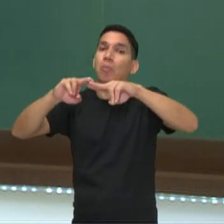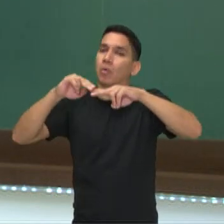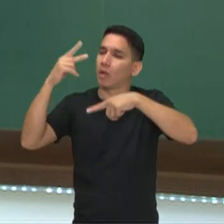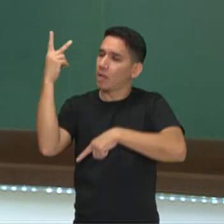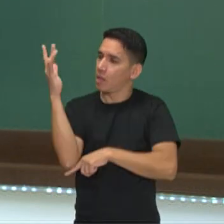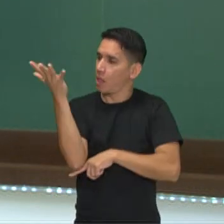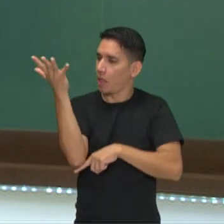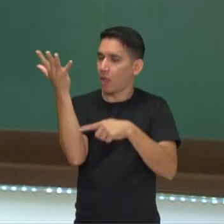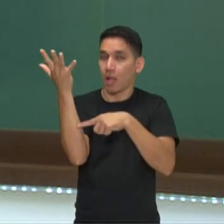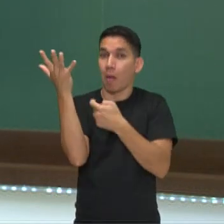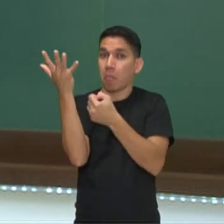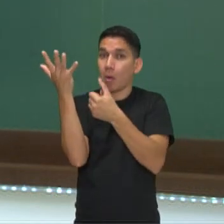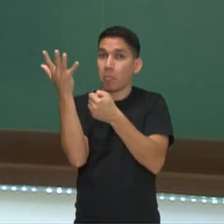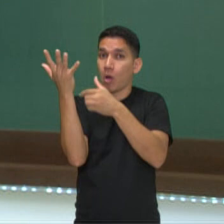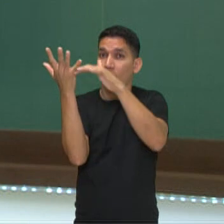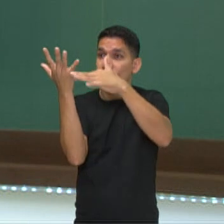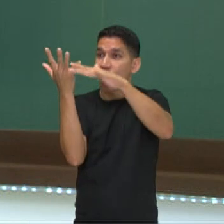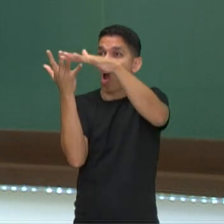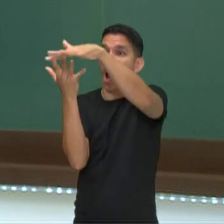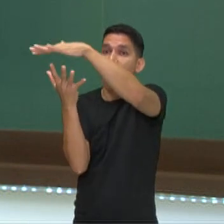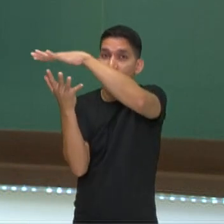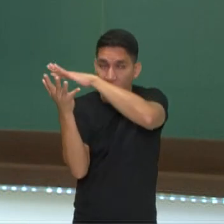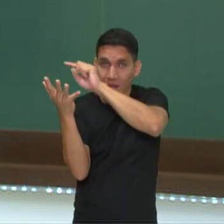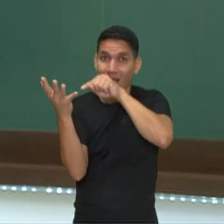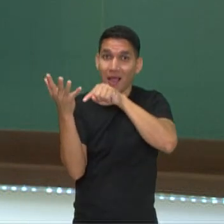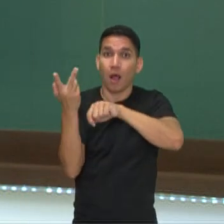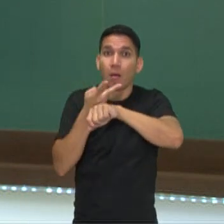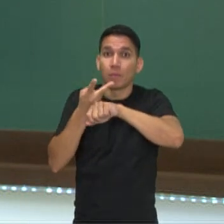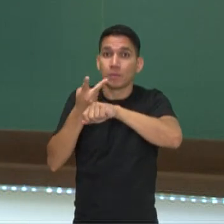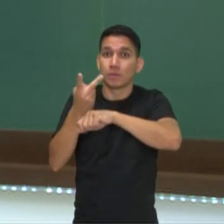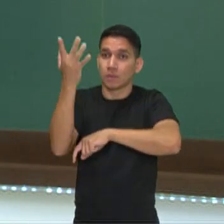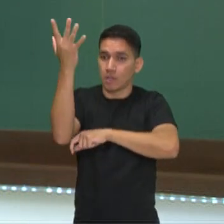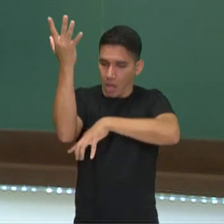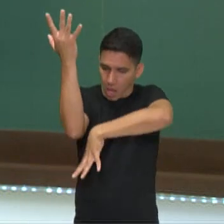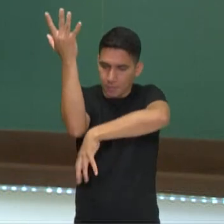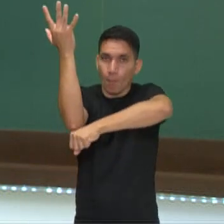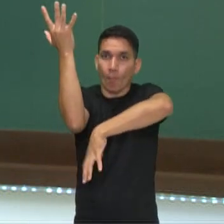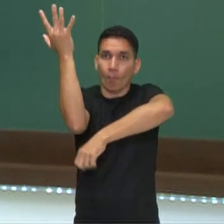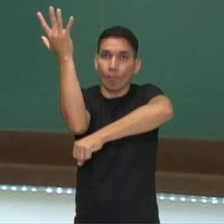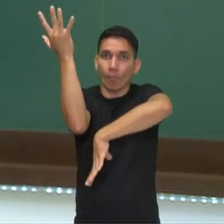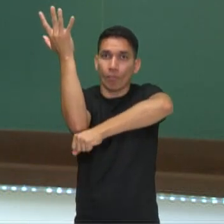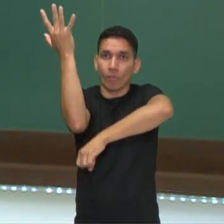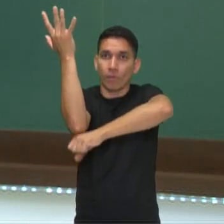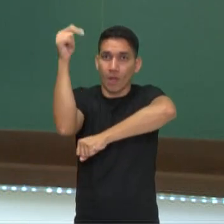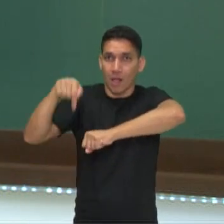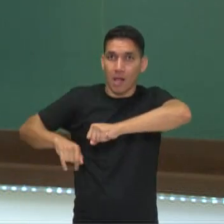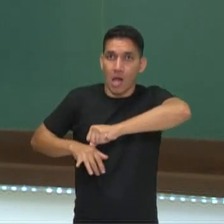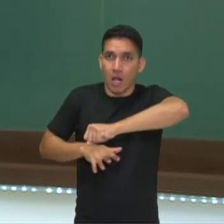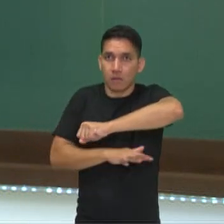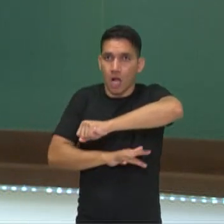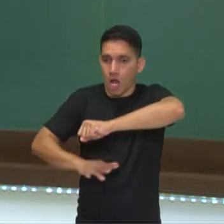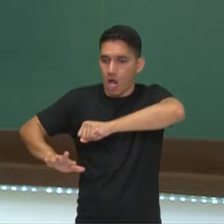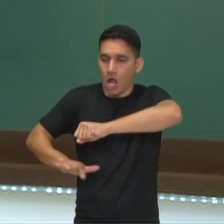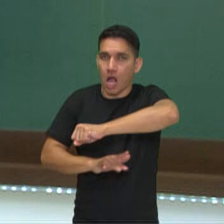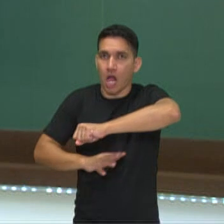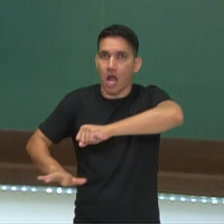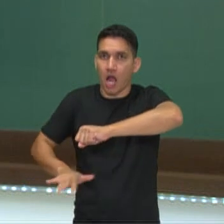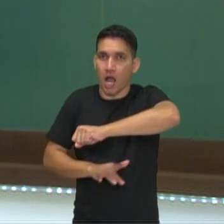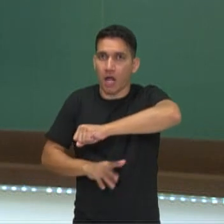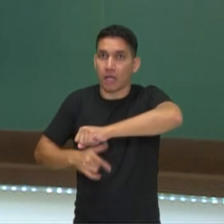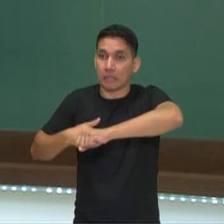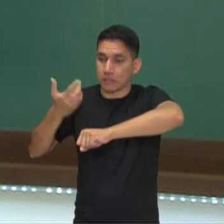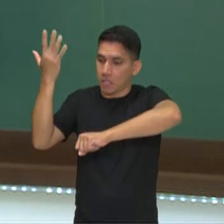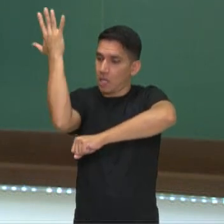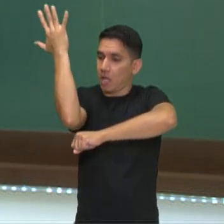folhas, tá? Ela busca a água do lençol freático, ou seja, a raiz da vegetação da savana, ela é bem